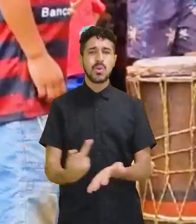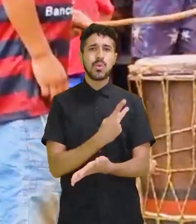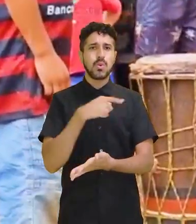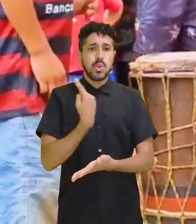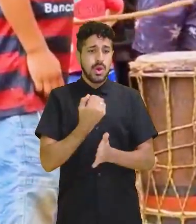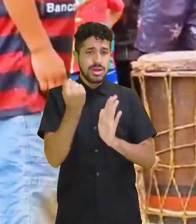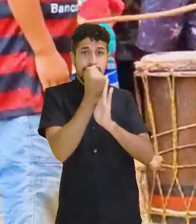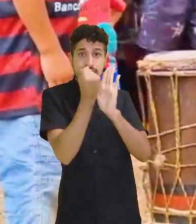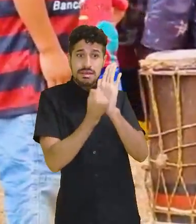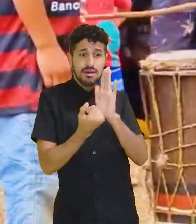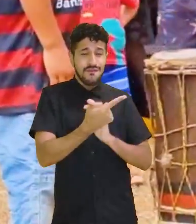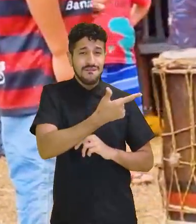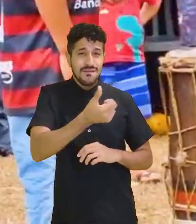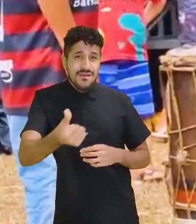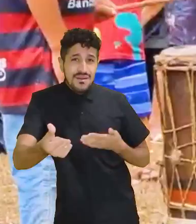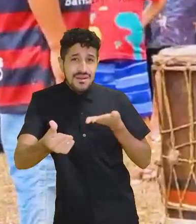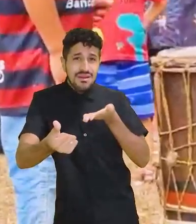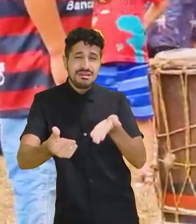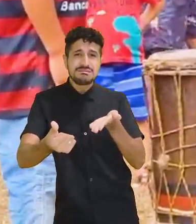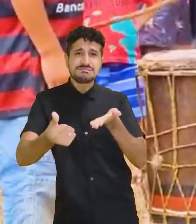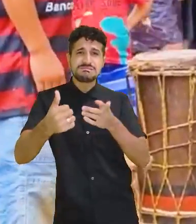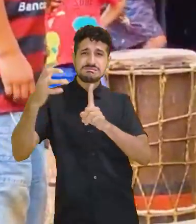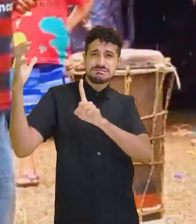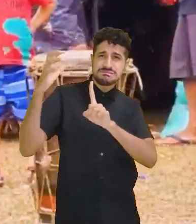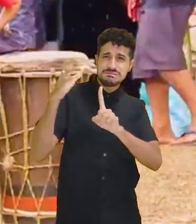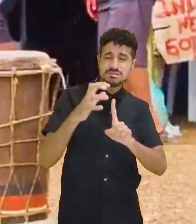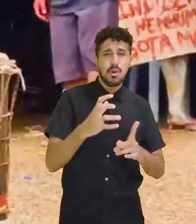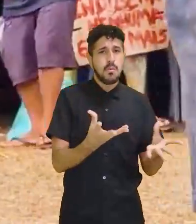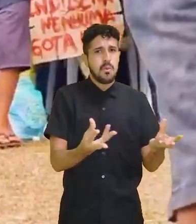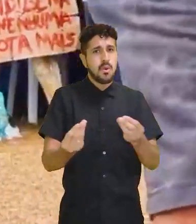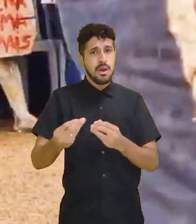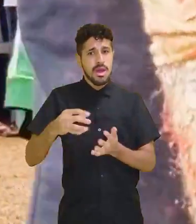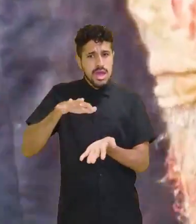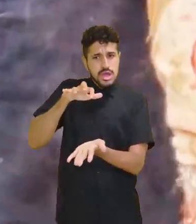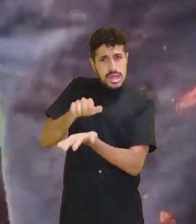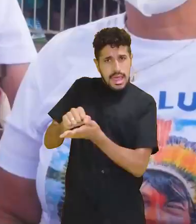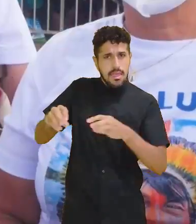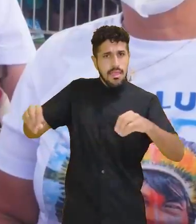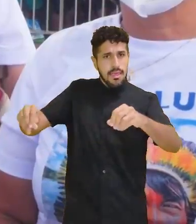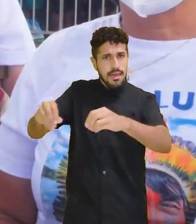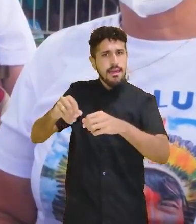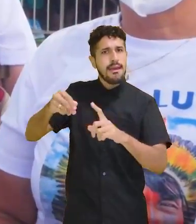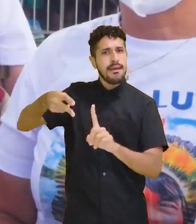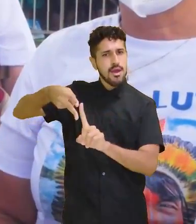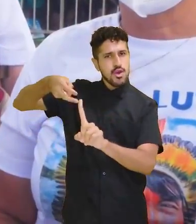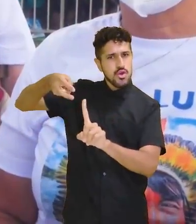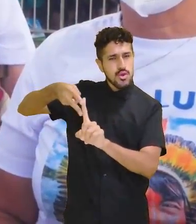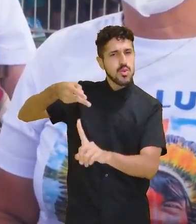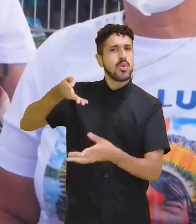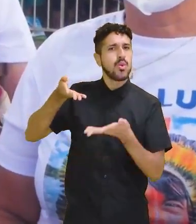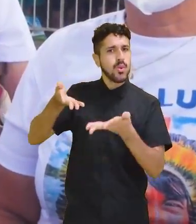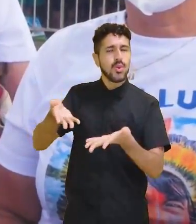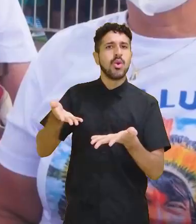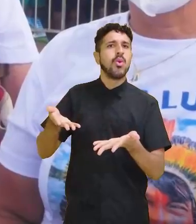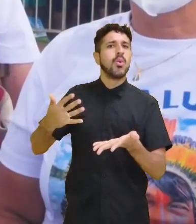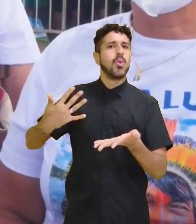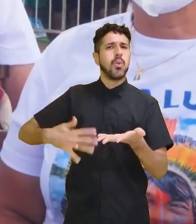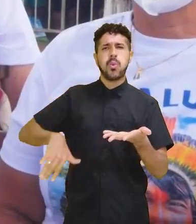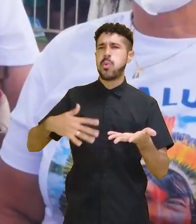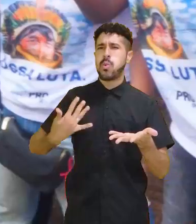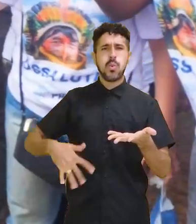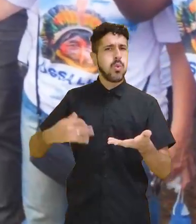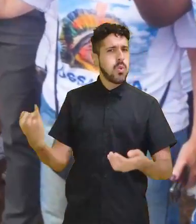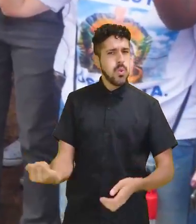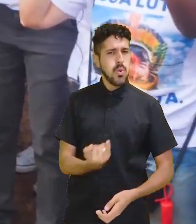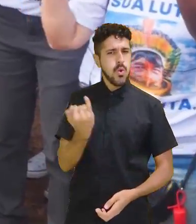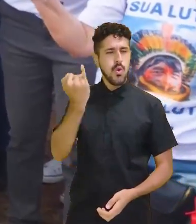consequências que isso já tem nos trazido, e nós estamos no pleno século XXI e a ameaça está aí. Portanto, demarcar